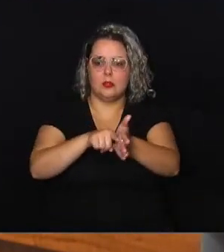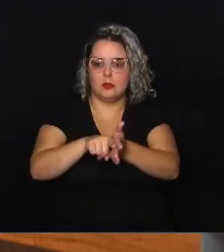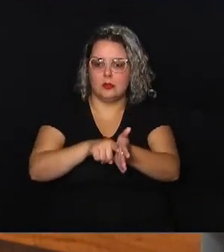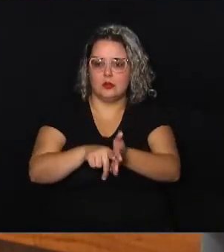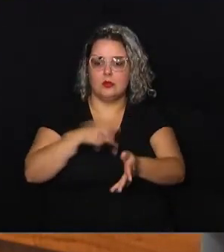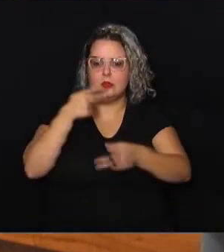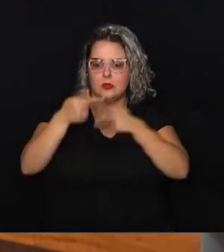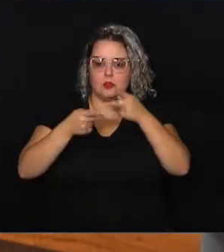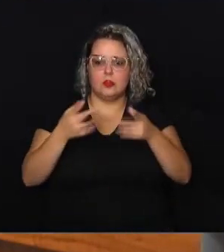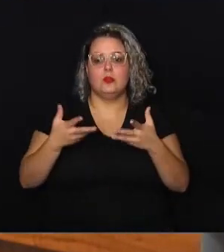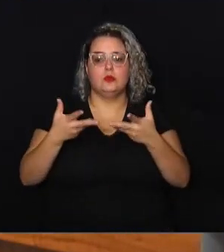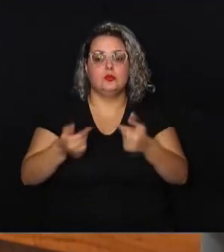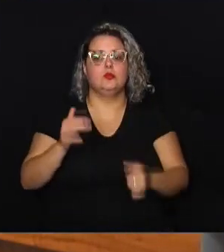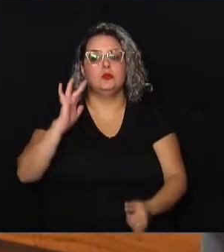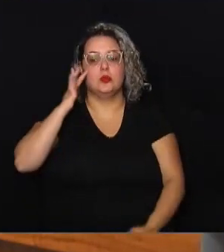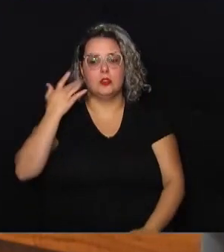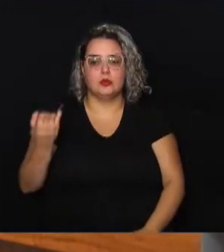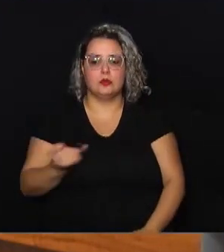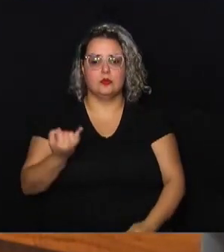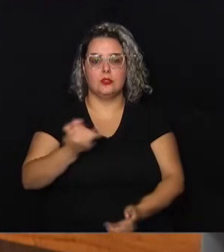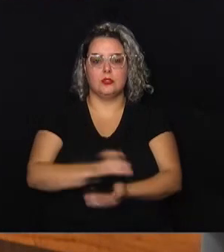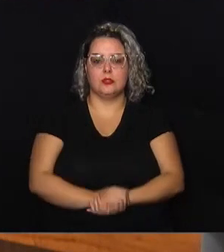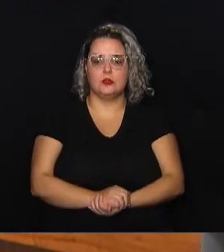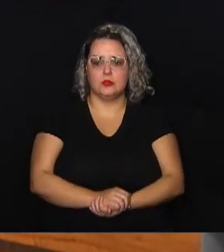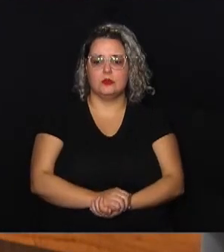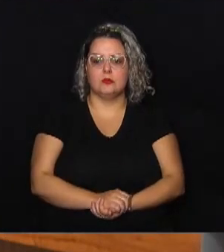considerações, enfim, tudo que achar pertinente.